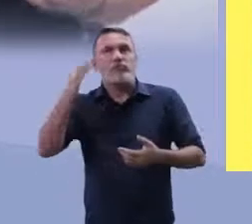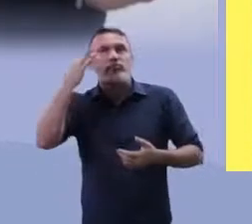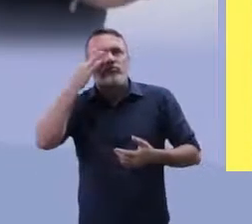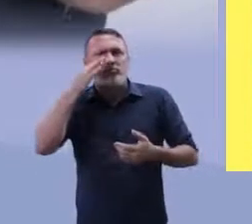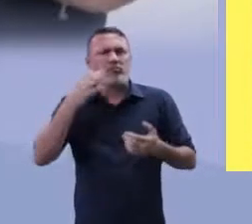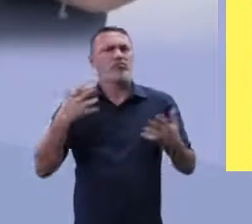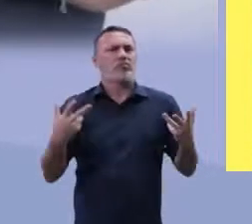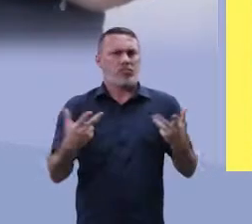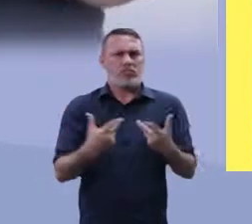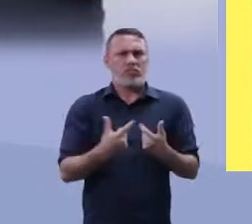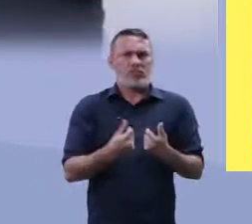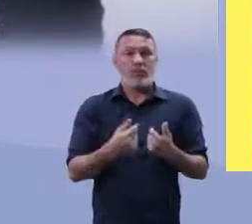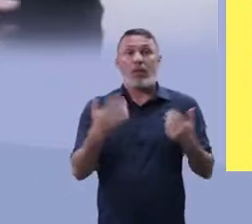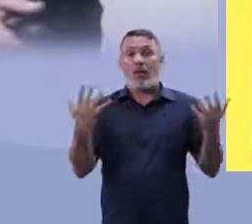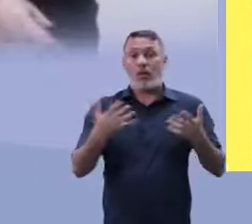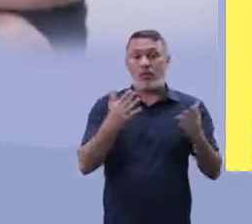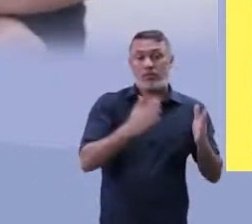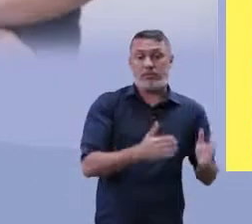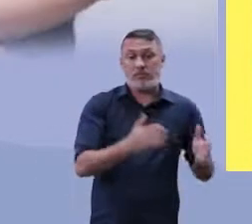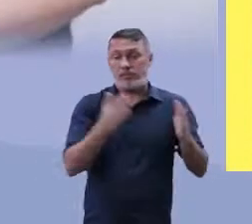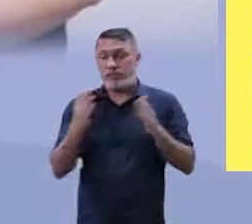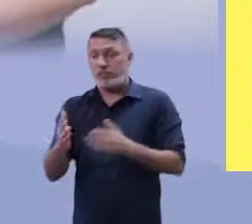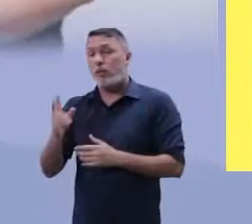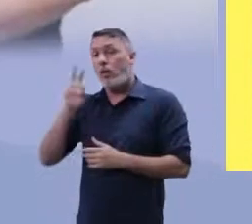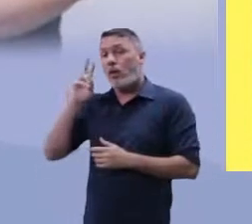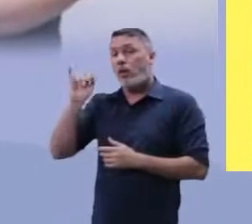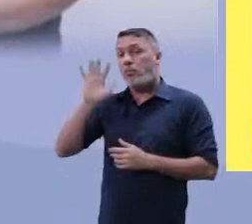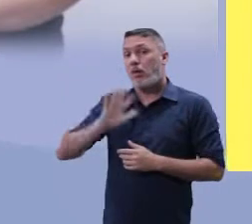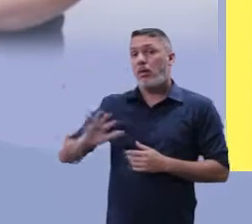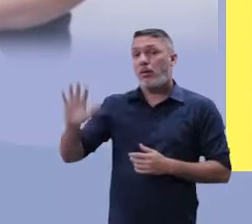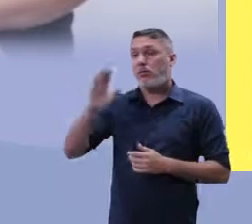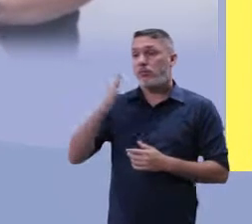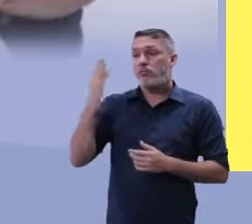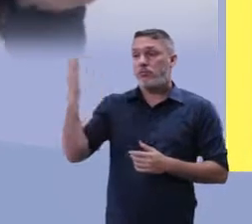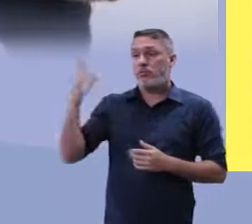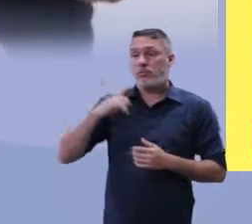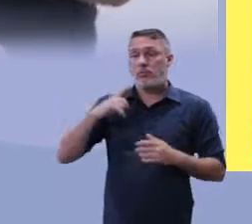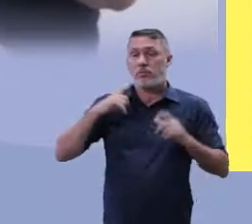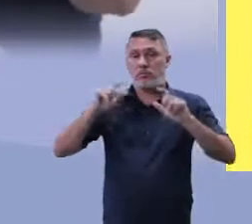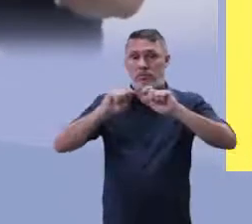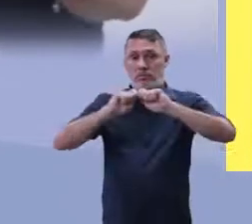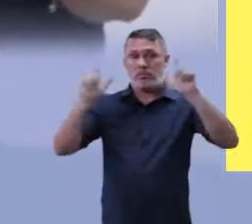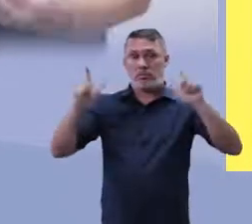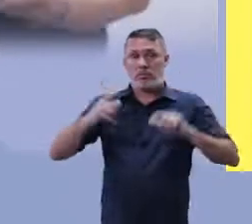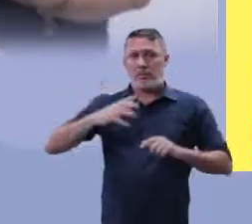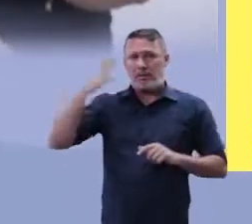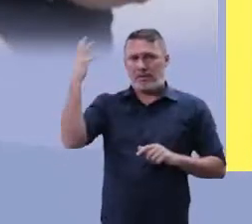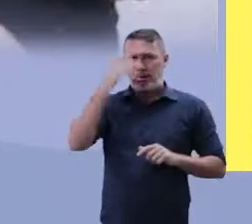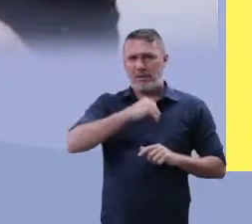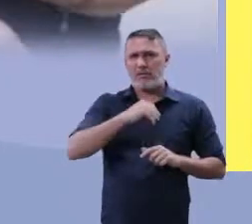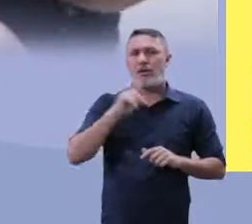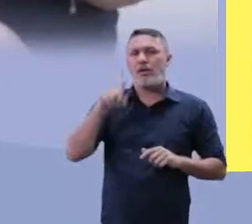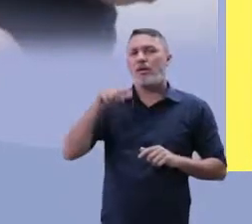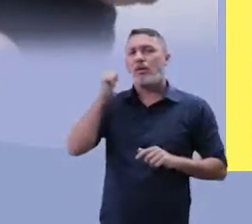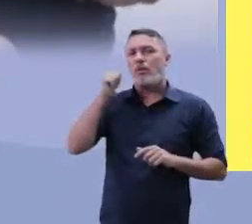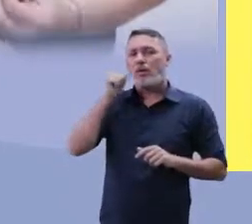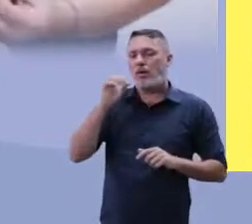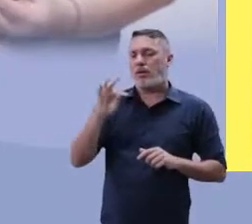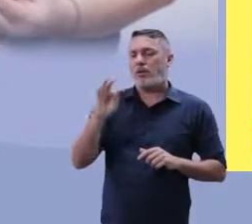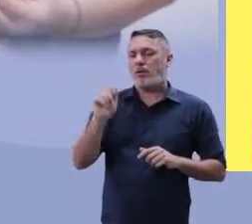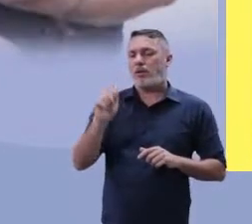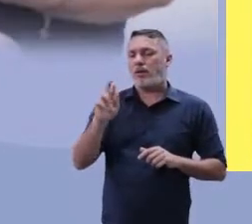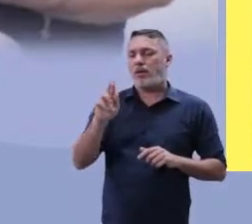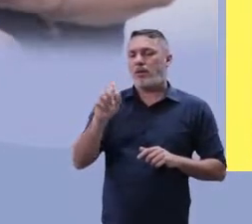escritores fantásticos. Você, então, agora, ao olhar essa imagem, esse quadro belíssimo de Tarsila do